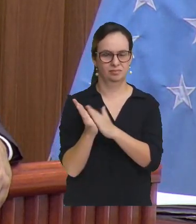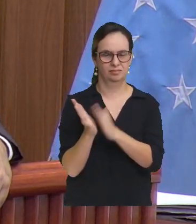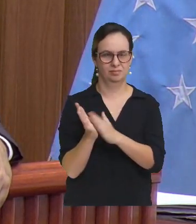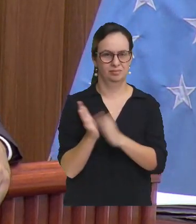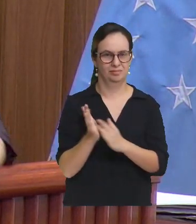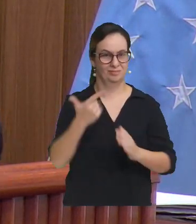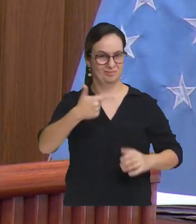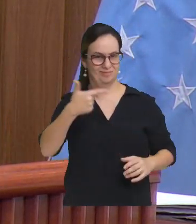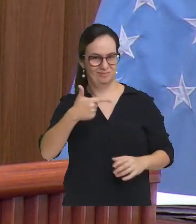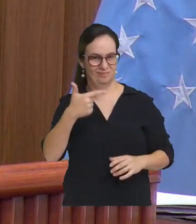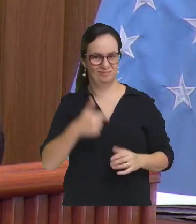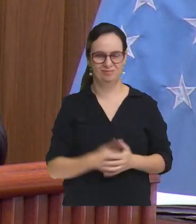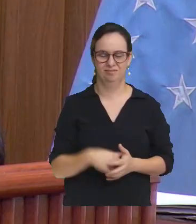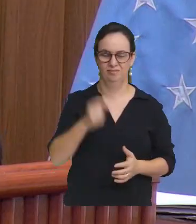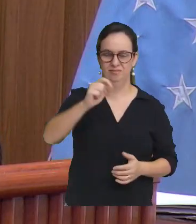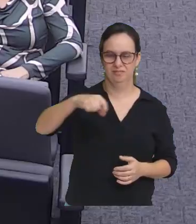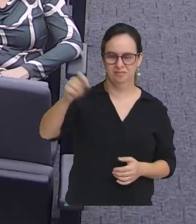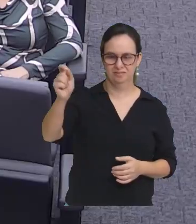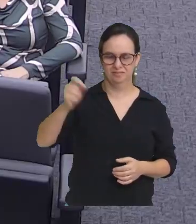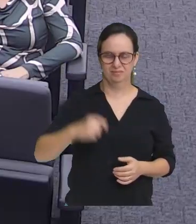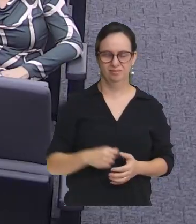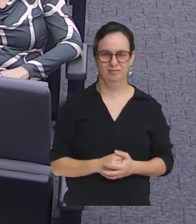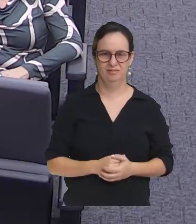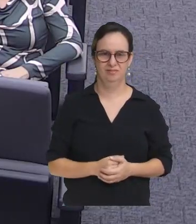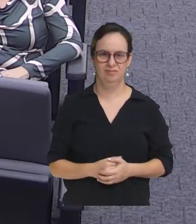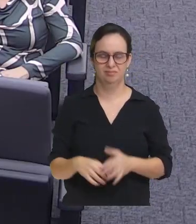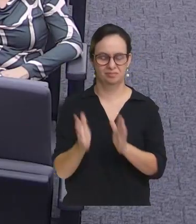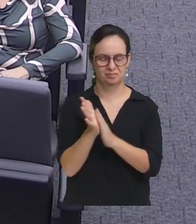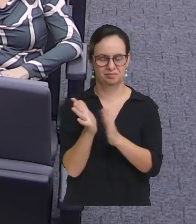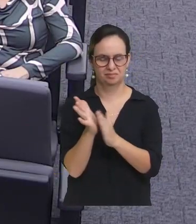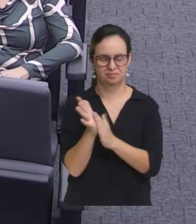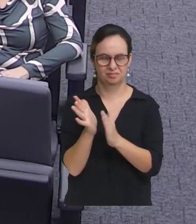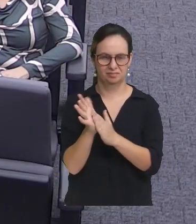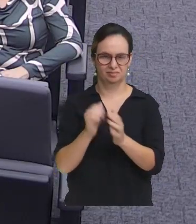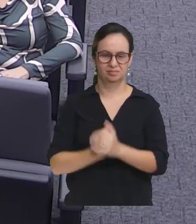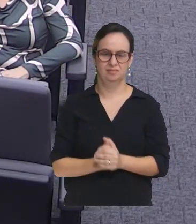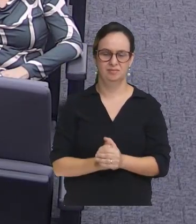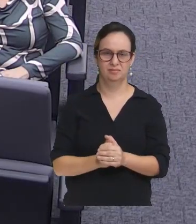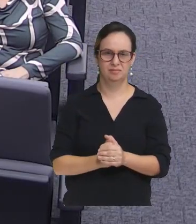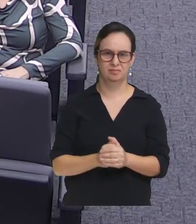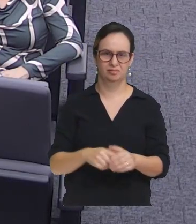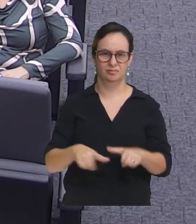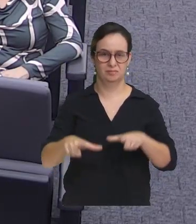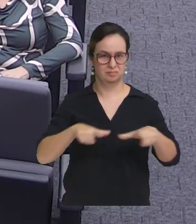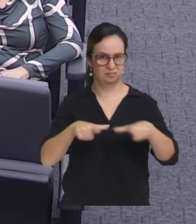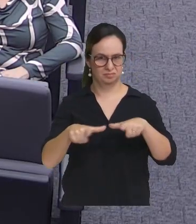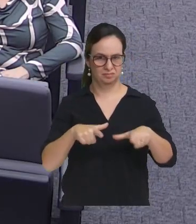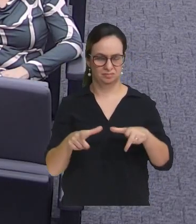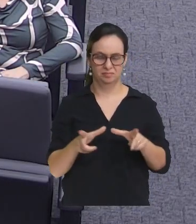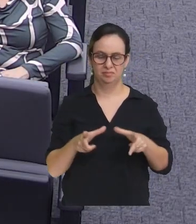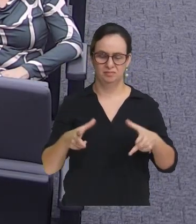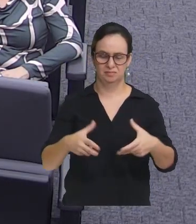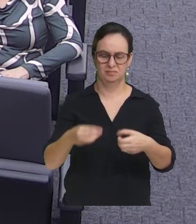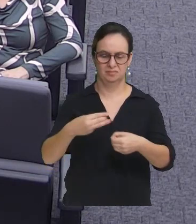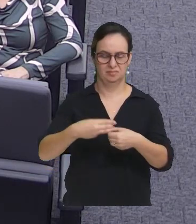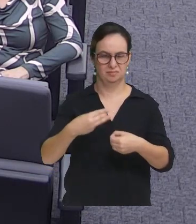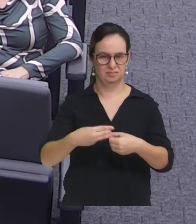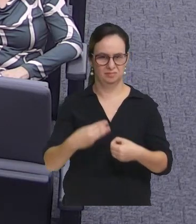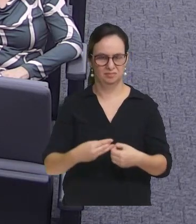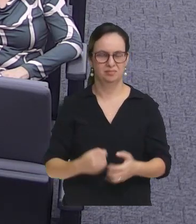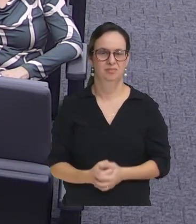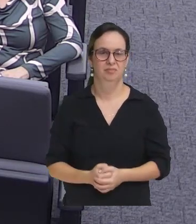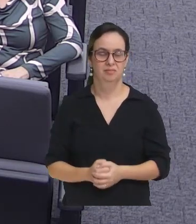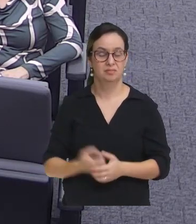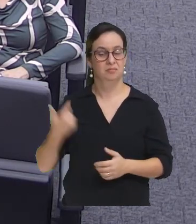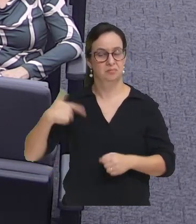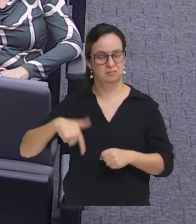no exame da ordem, mas parabéns, acima de tudo, por tudo aquilo que vocês fazem na Câmara Municipal. Tem um tempinho ainda de casa, né, tem um